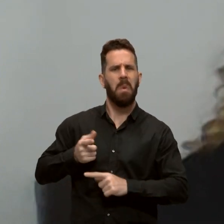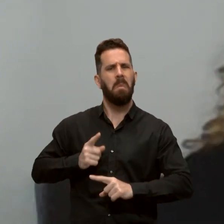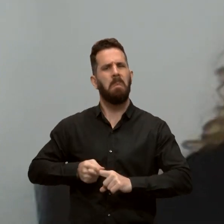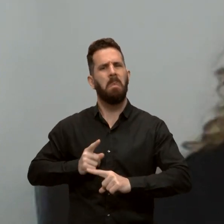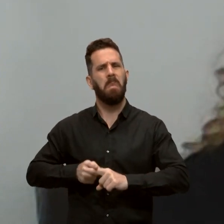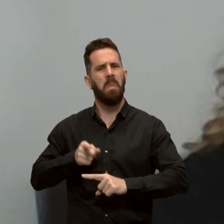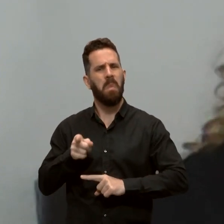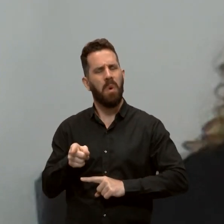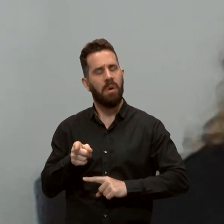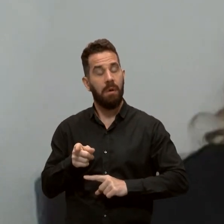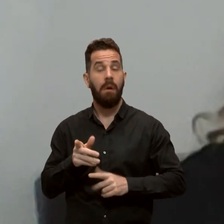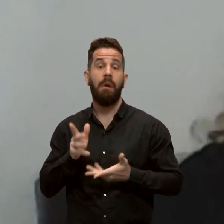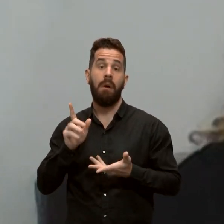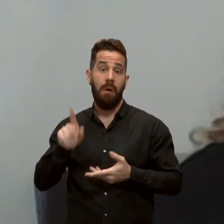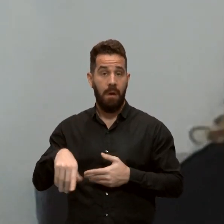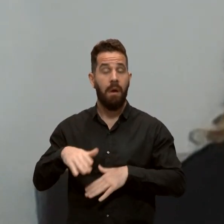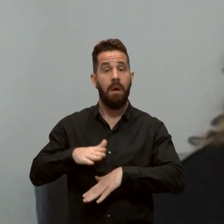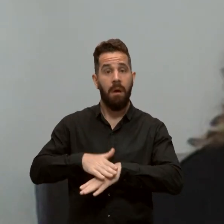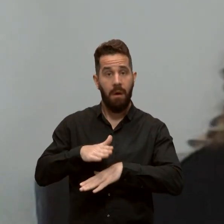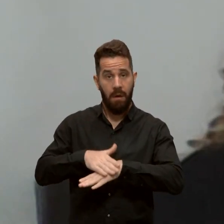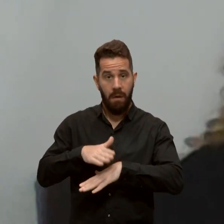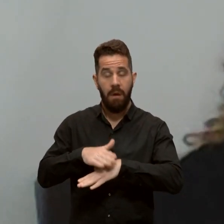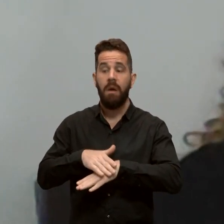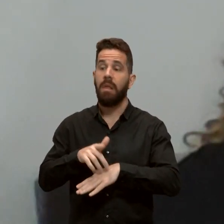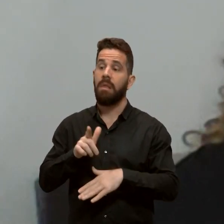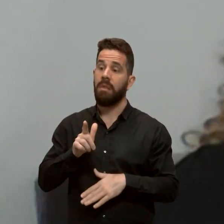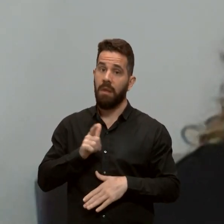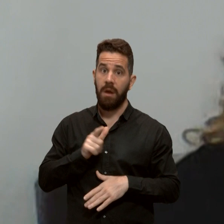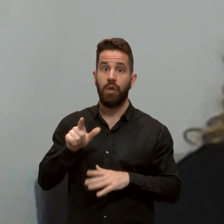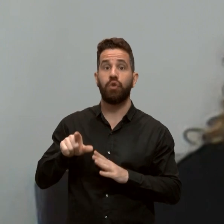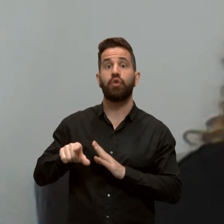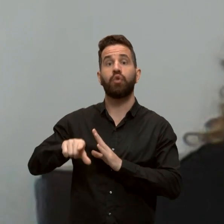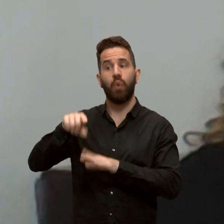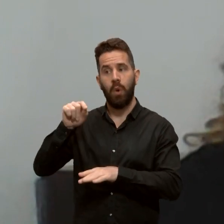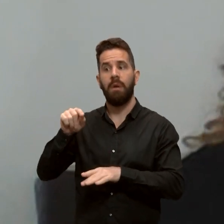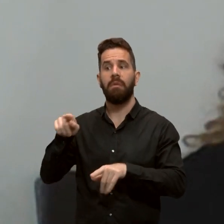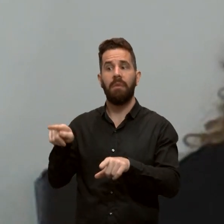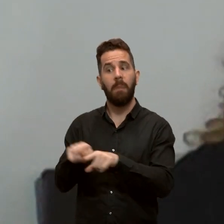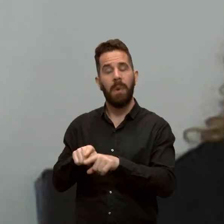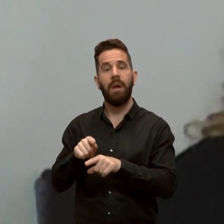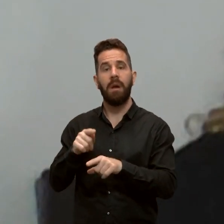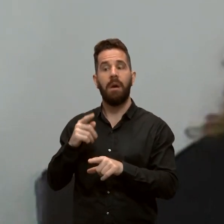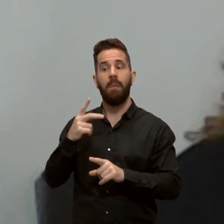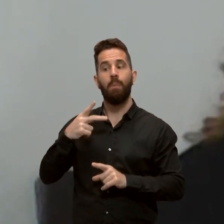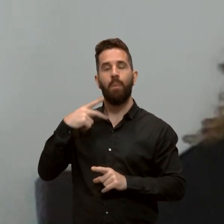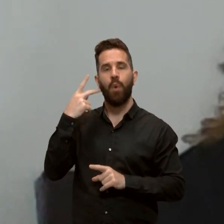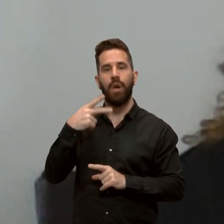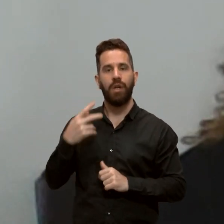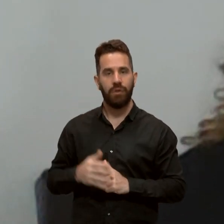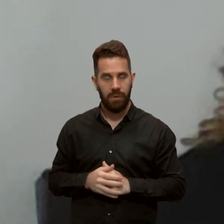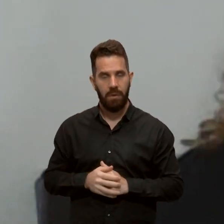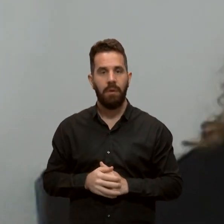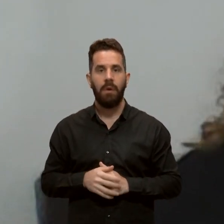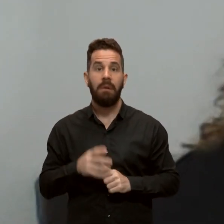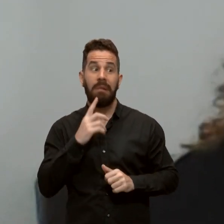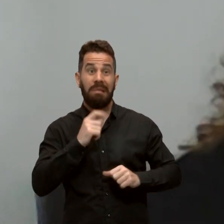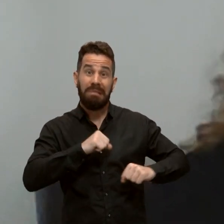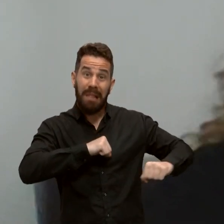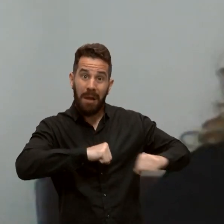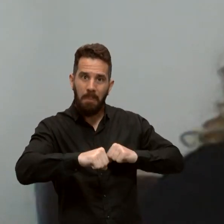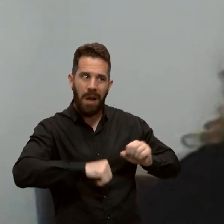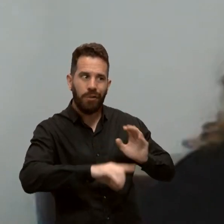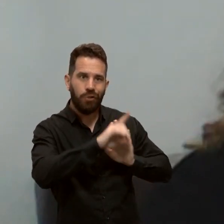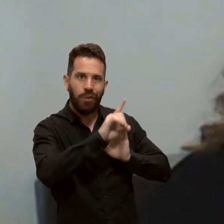Essa foi uma escolha política também. É uma escolha para dizer, olha, o debate de direitos humanos, ele não pode